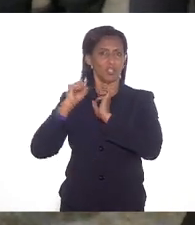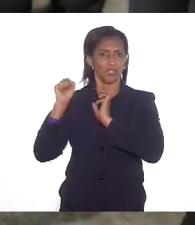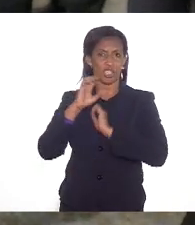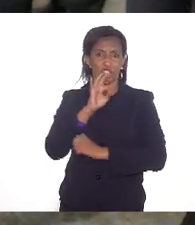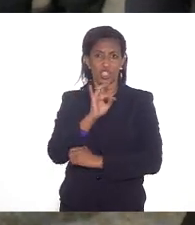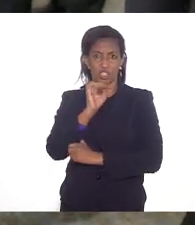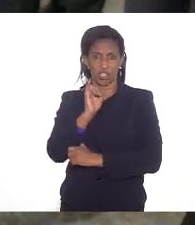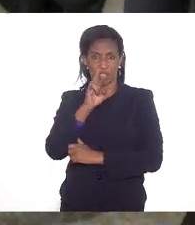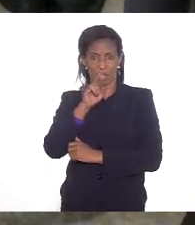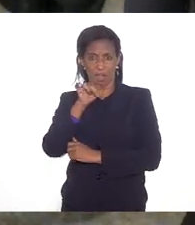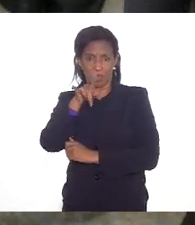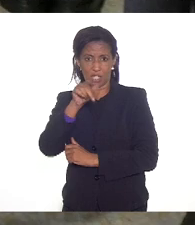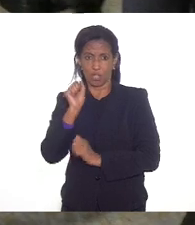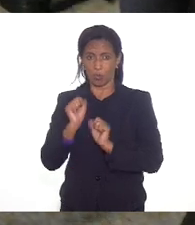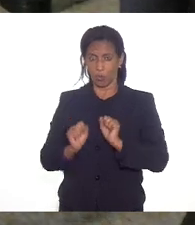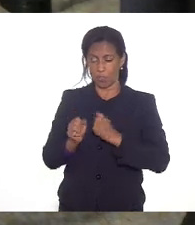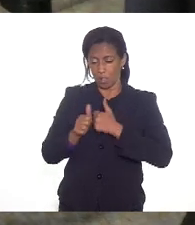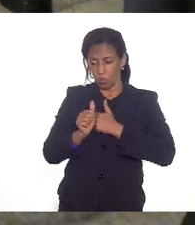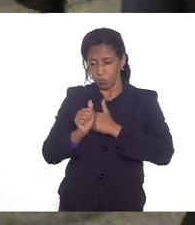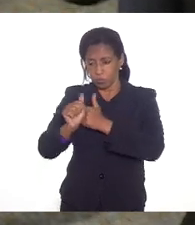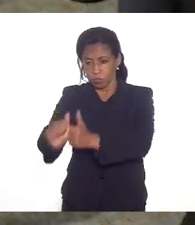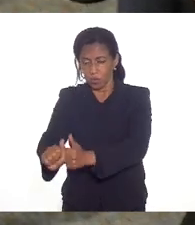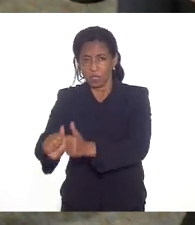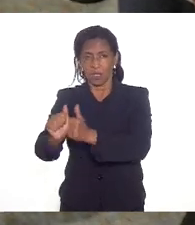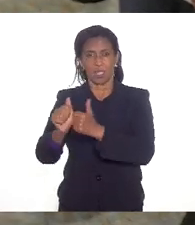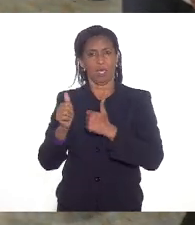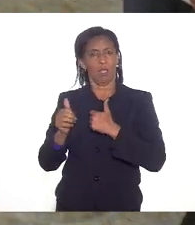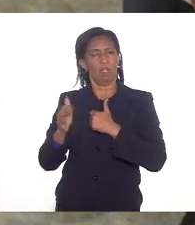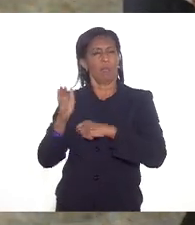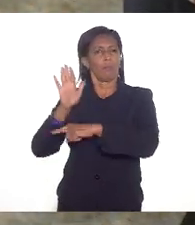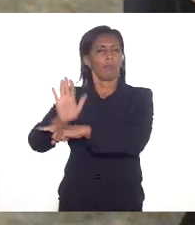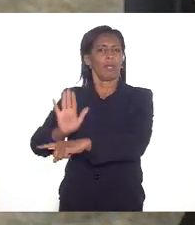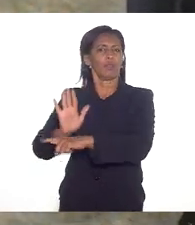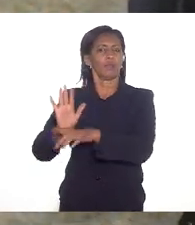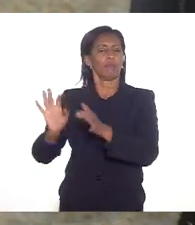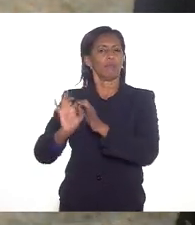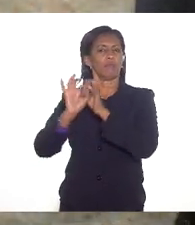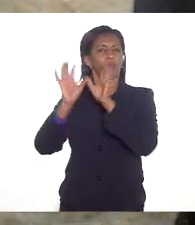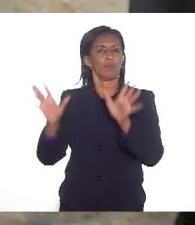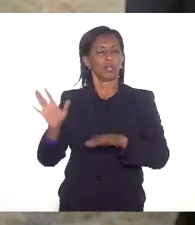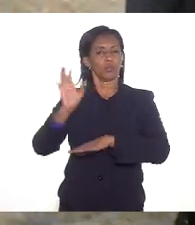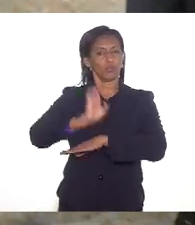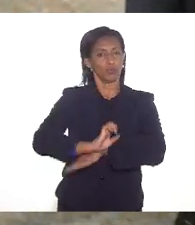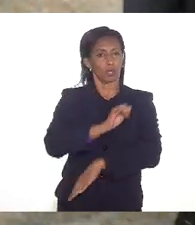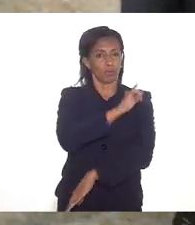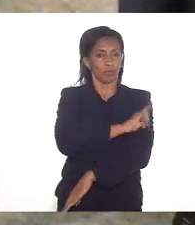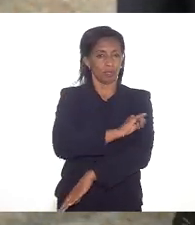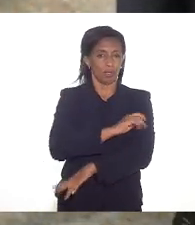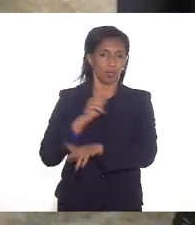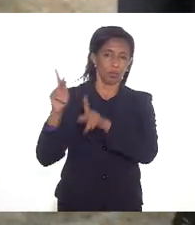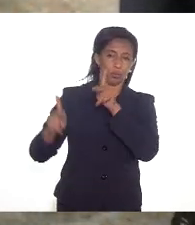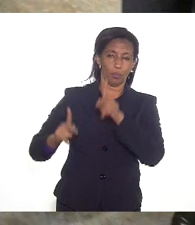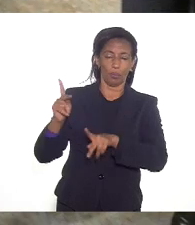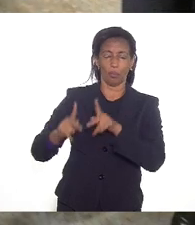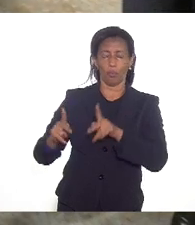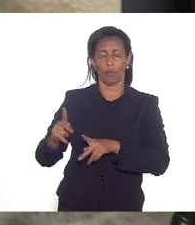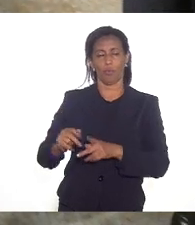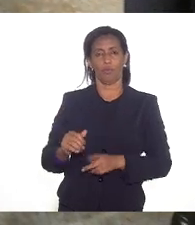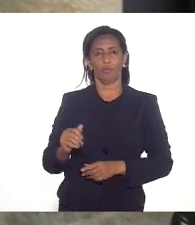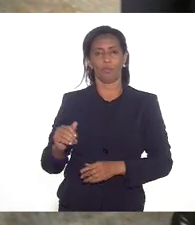que nós possamos Seguir em defesa da liberdade do estado do Rio de Janeiro do nosso povo a Deus